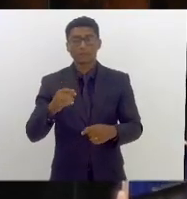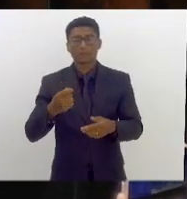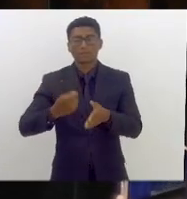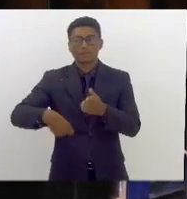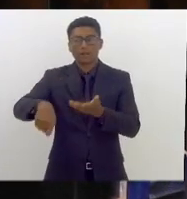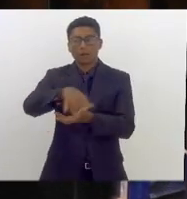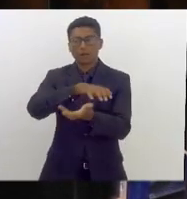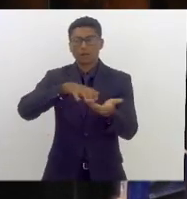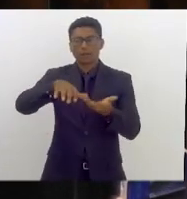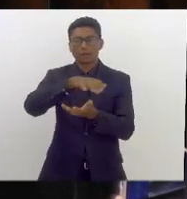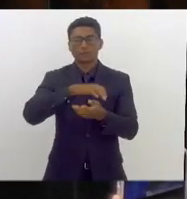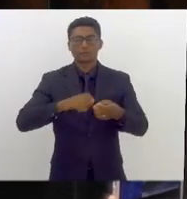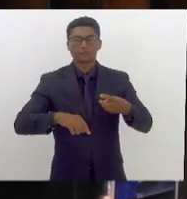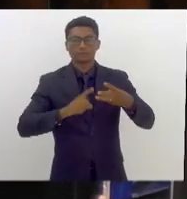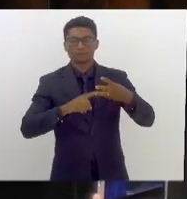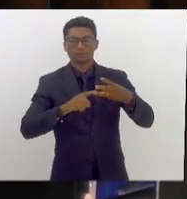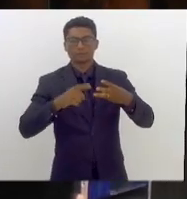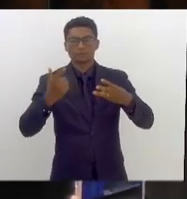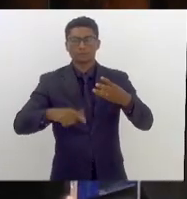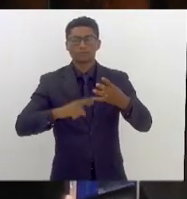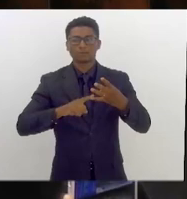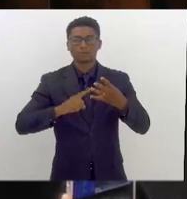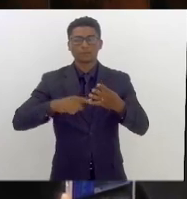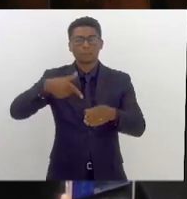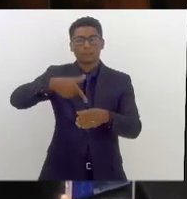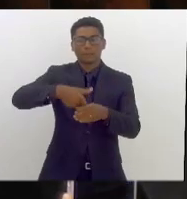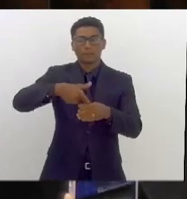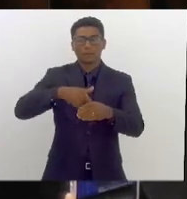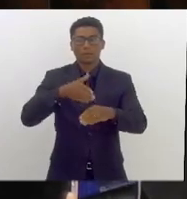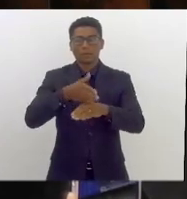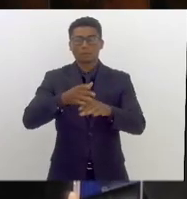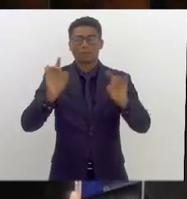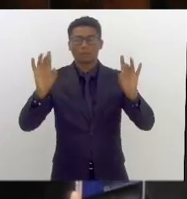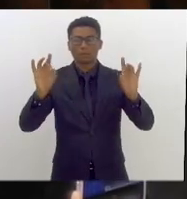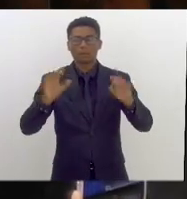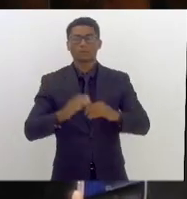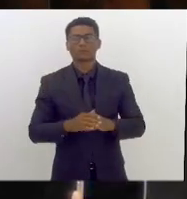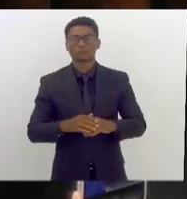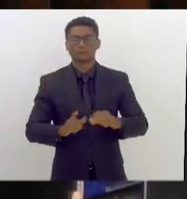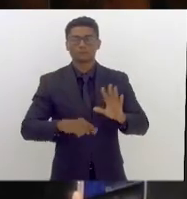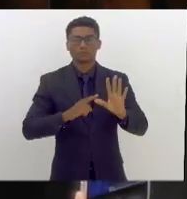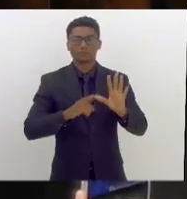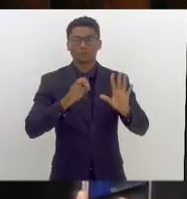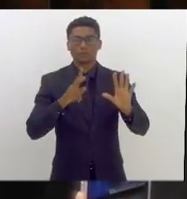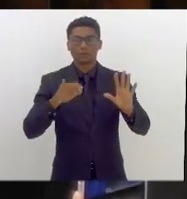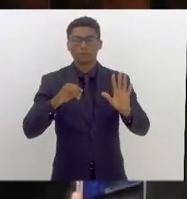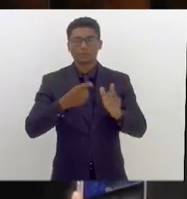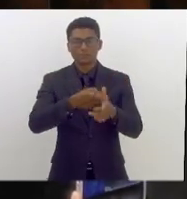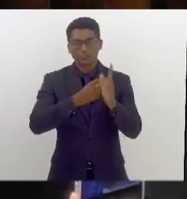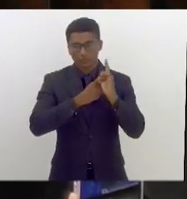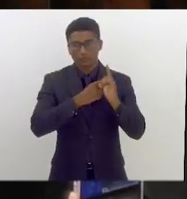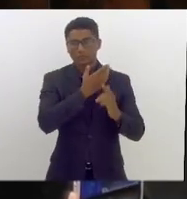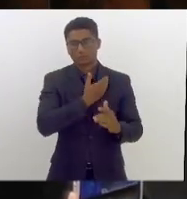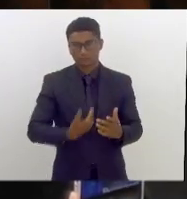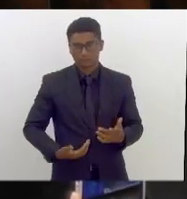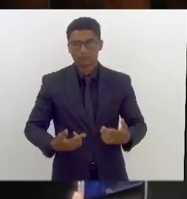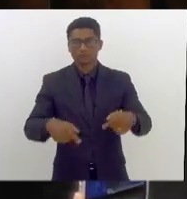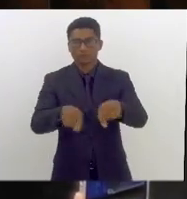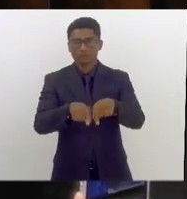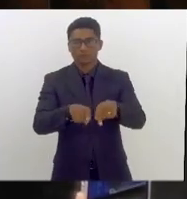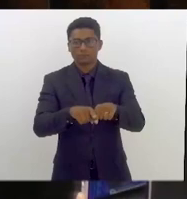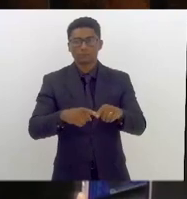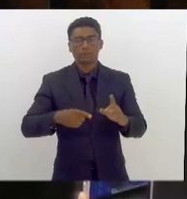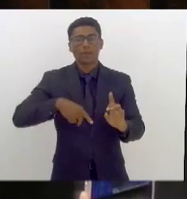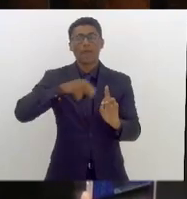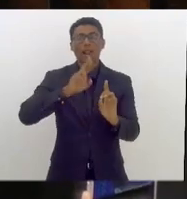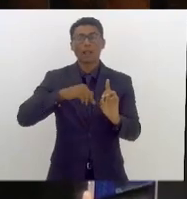CPI das participações especiais de petróleo, membro da CPI da dívida pública e relatei também a CPI dos